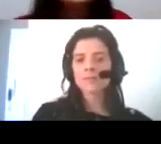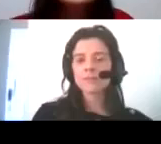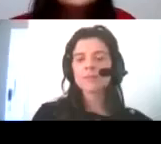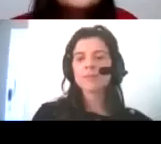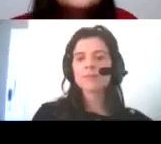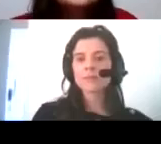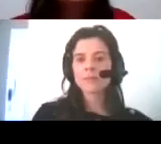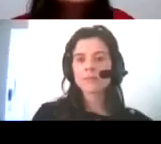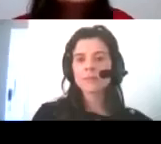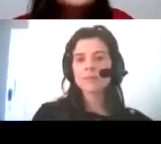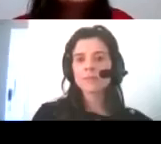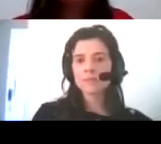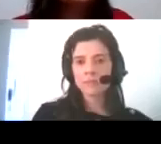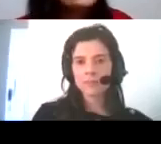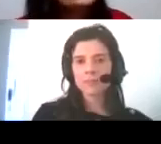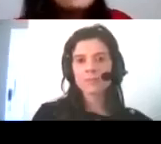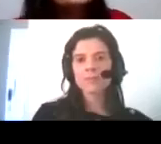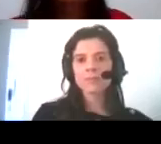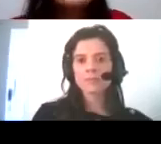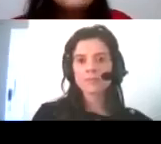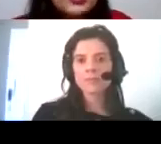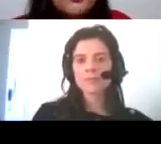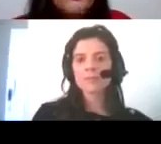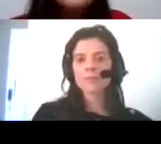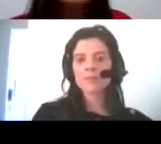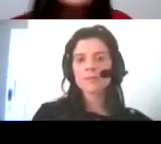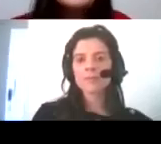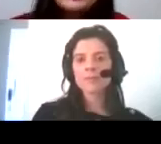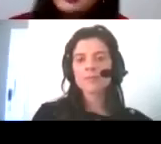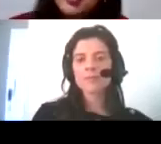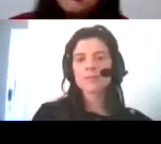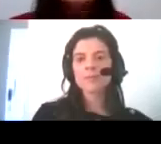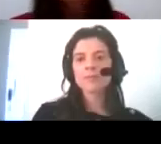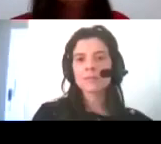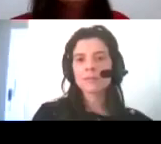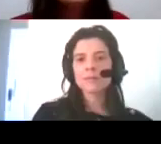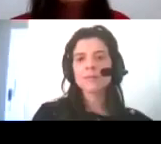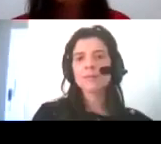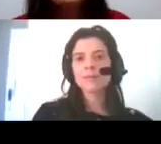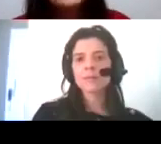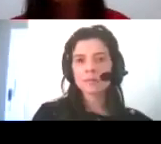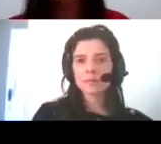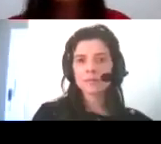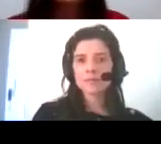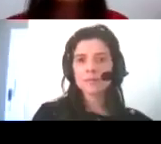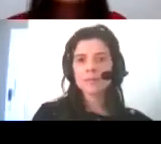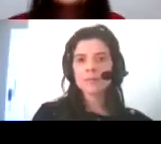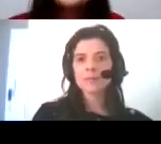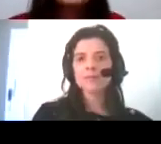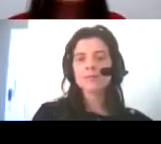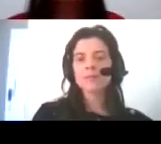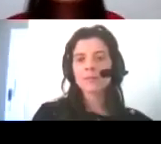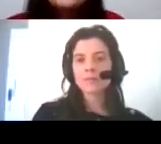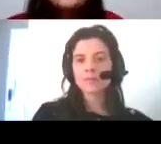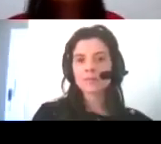assim, aquela pessoa que quando chega as pessoas falam, nossa, meu chefe chegou, olha que legal. E não, né? Não te veja como uma